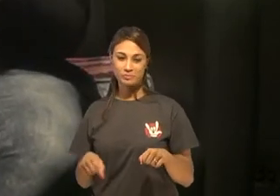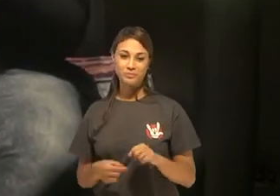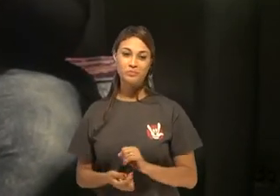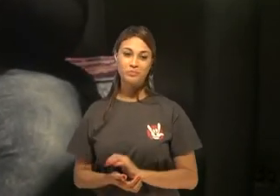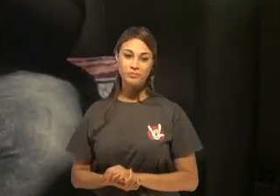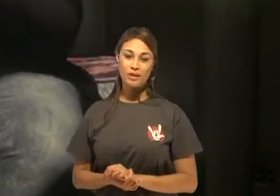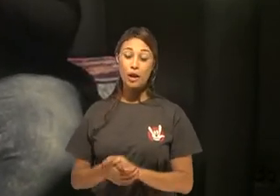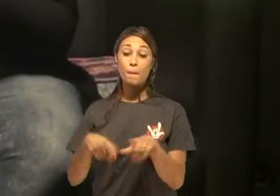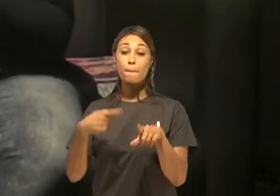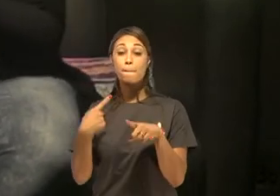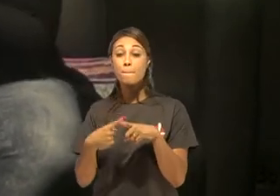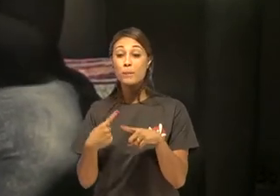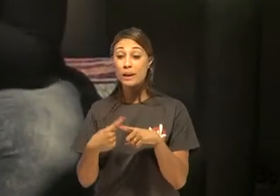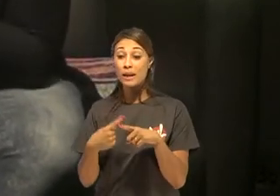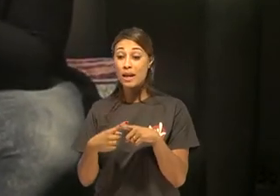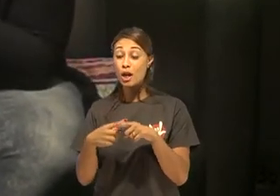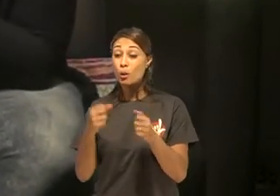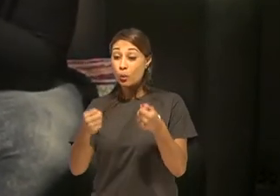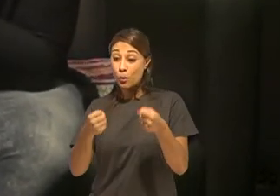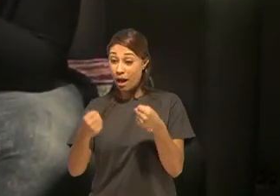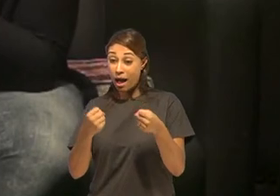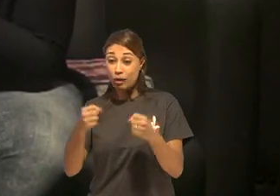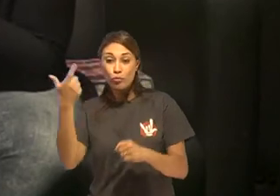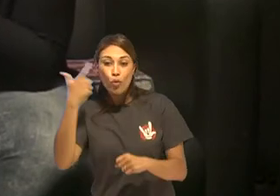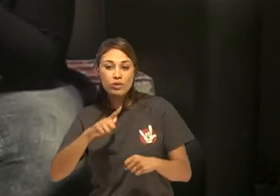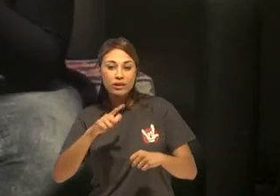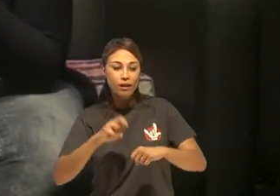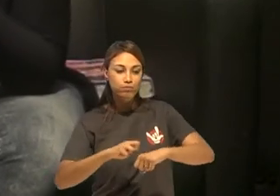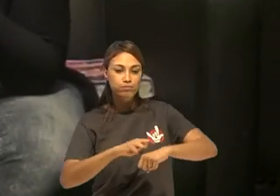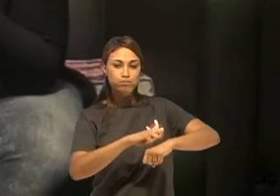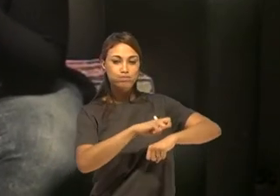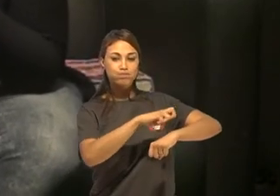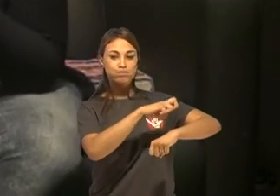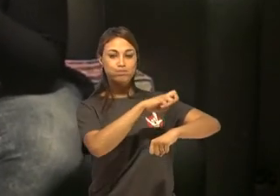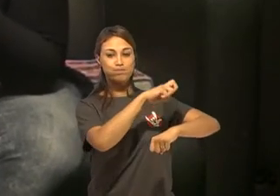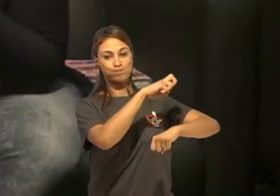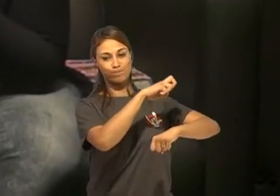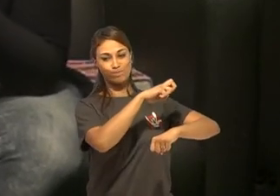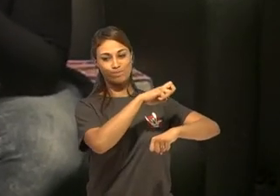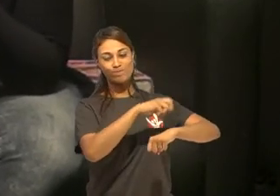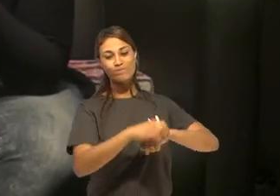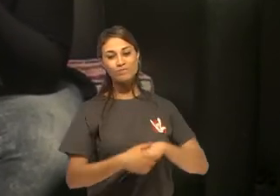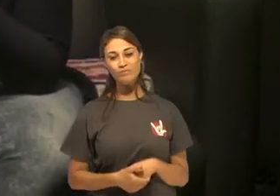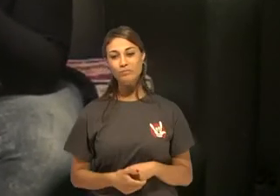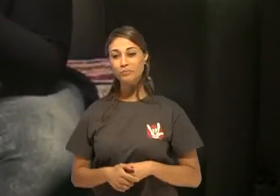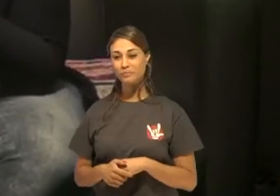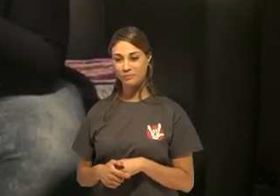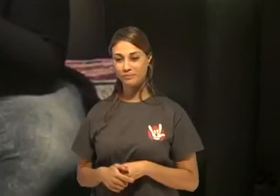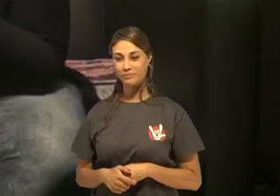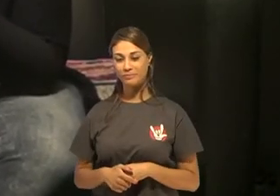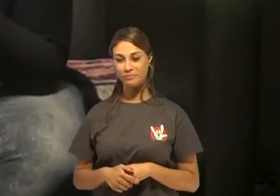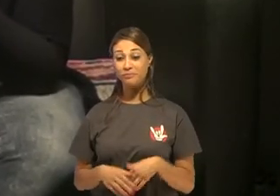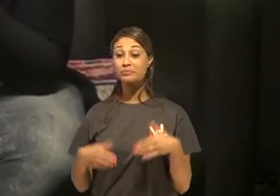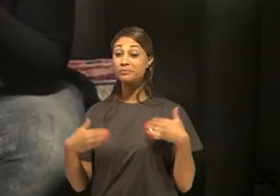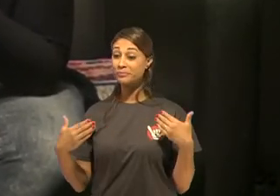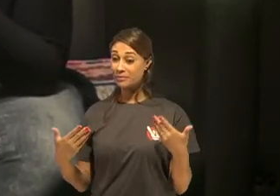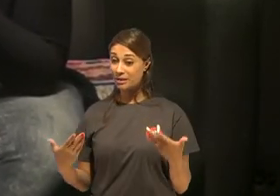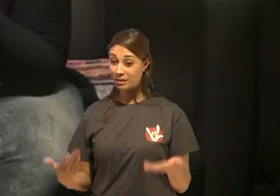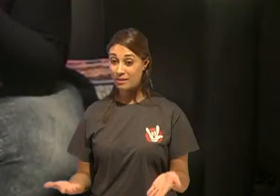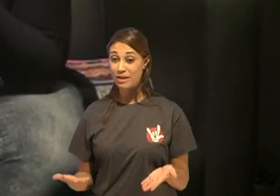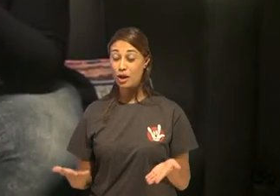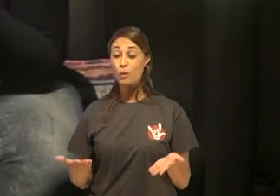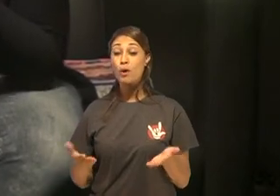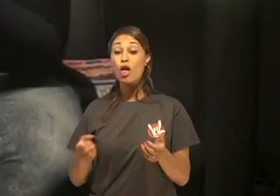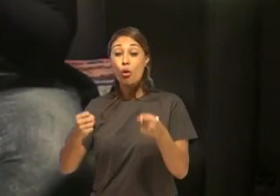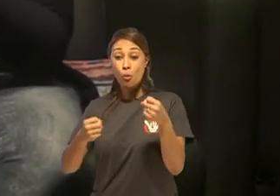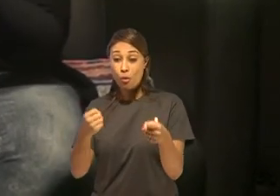só que ela foi embora e não voltou. Eu não entendi, gente, que era para eu voltar. Então ela largou a gente no meio da estrada com uma Kombi que não andava e ela não voltou.